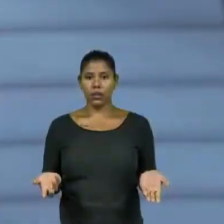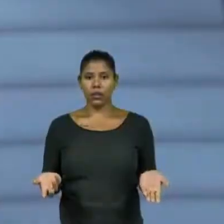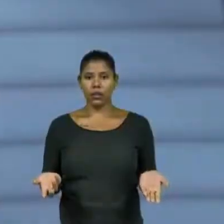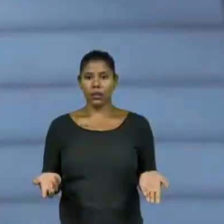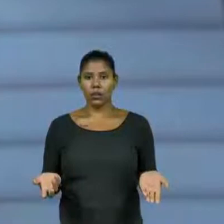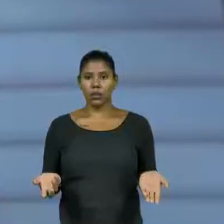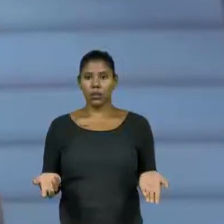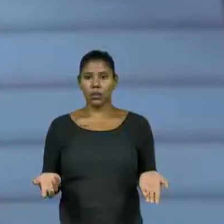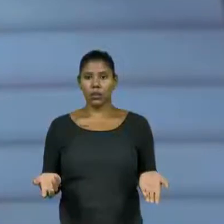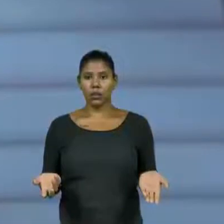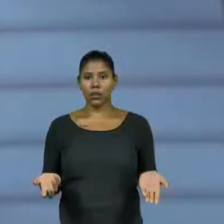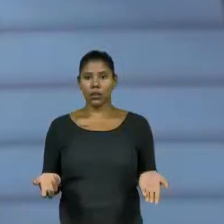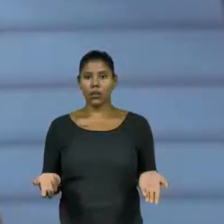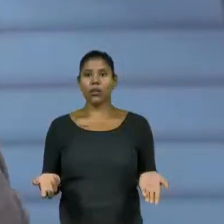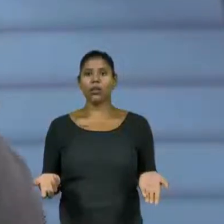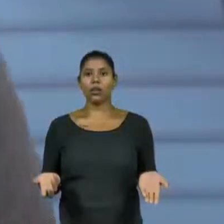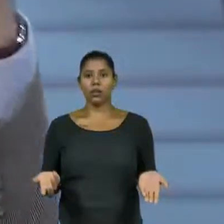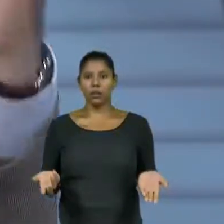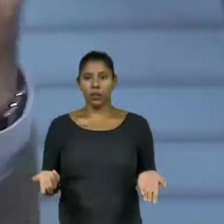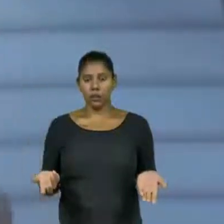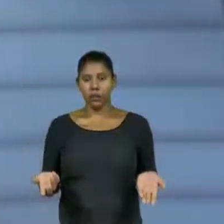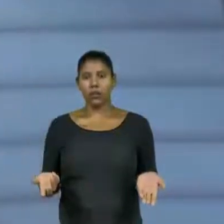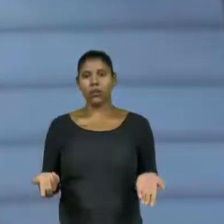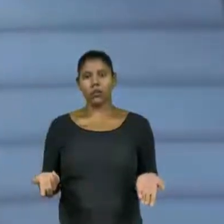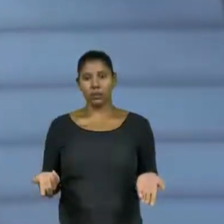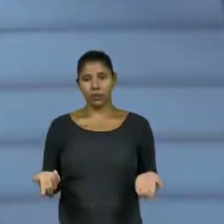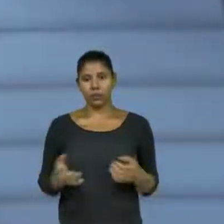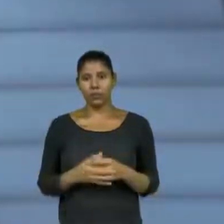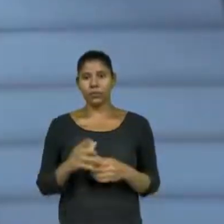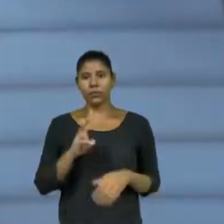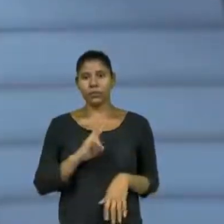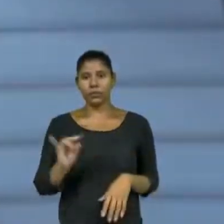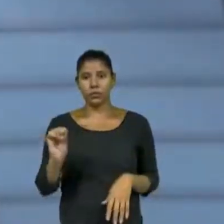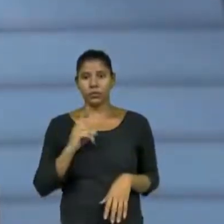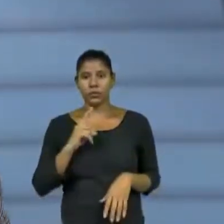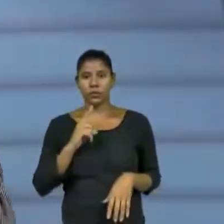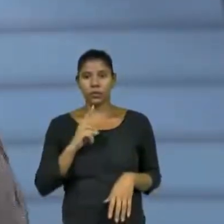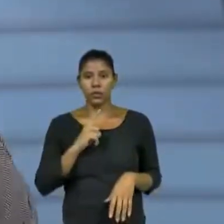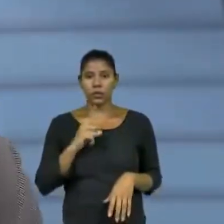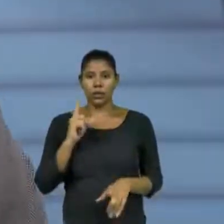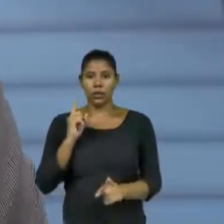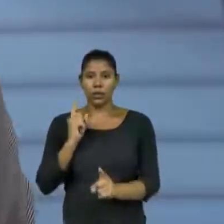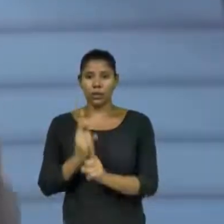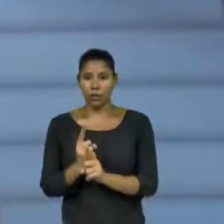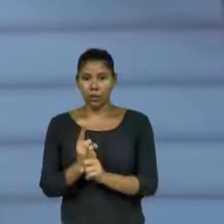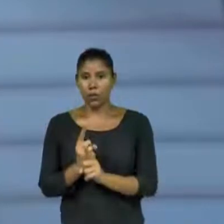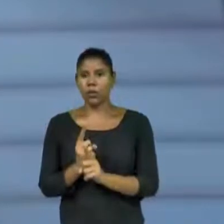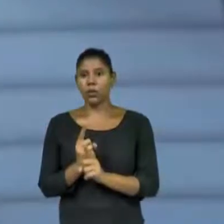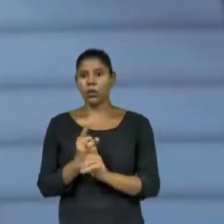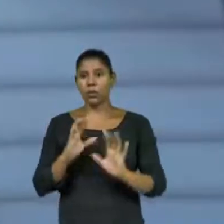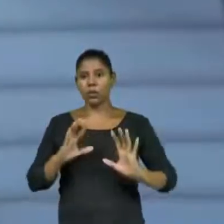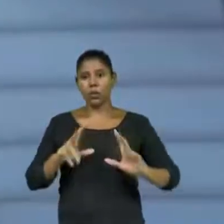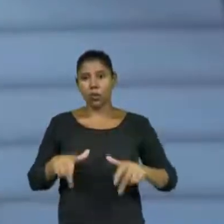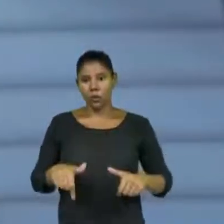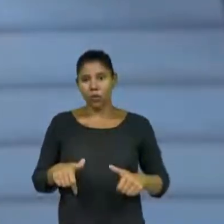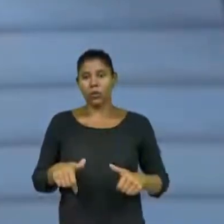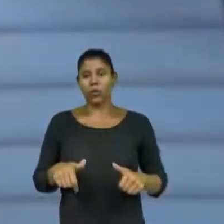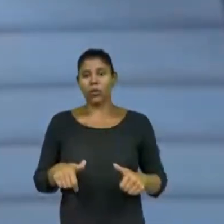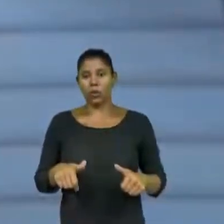na FIEC, da governadora, e vai ser então um encontro com todas as vertentes